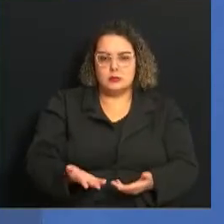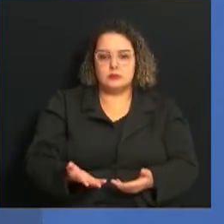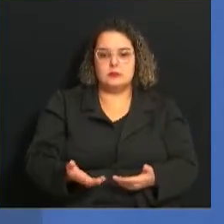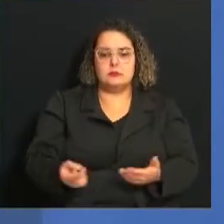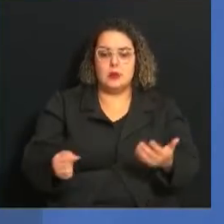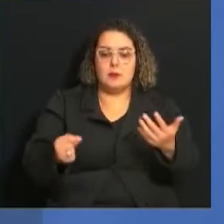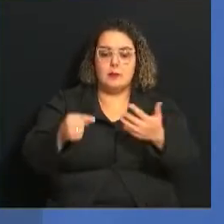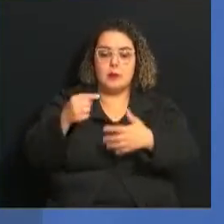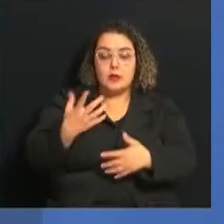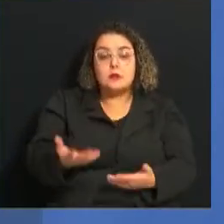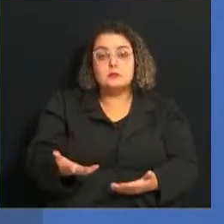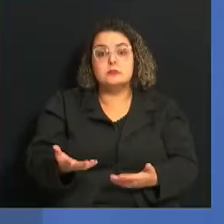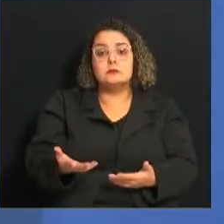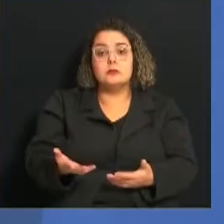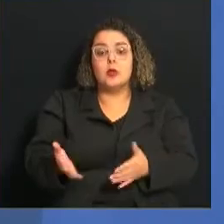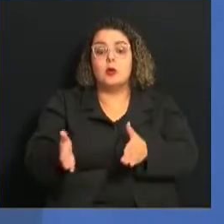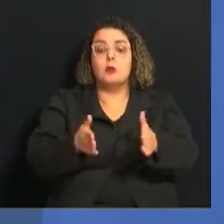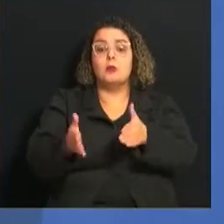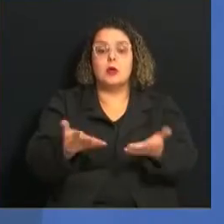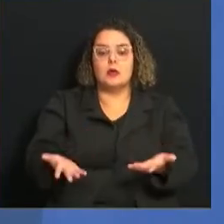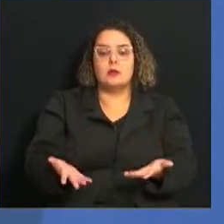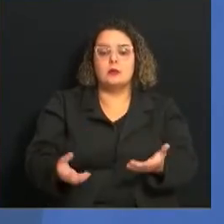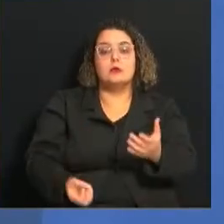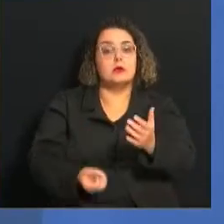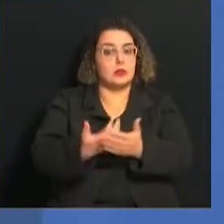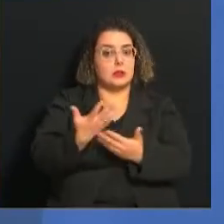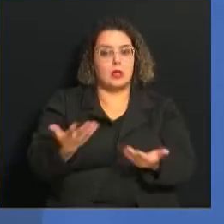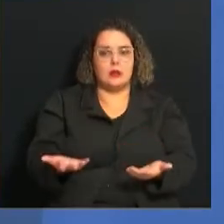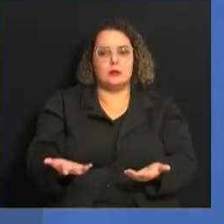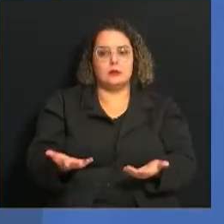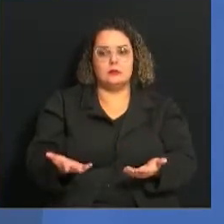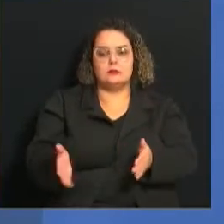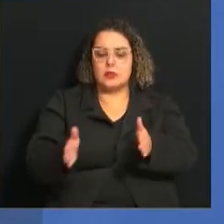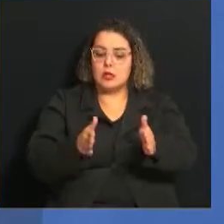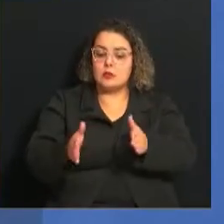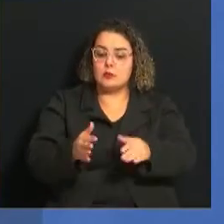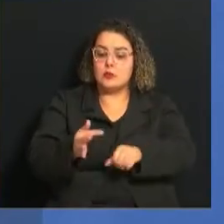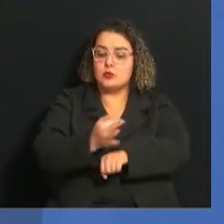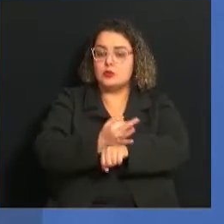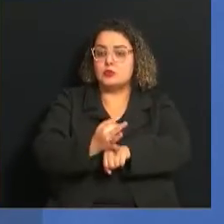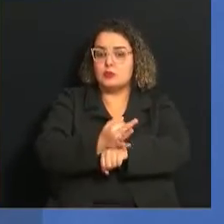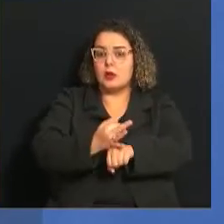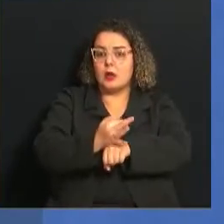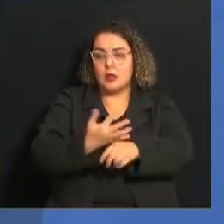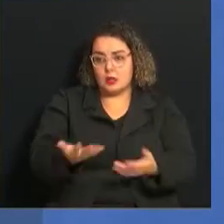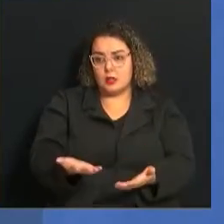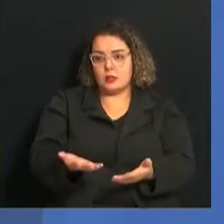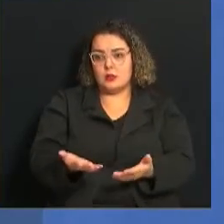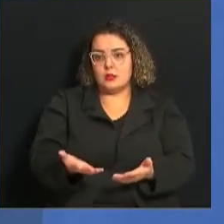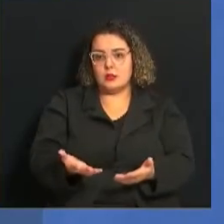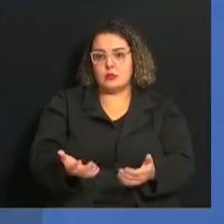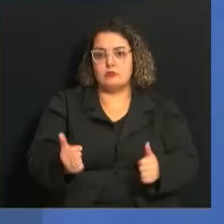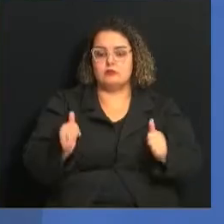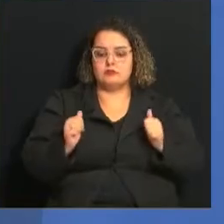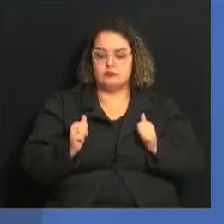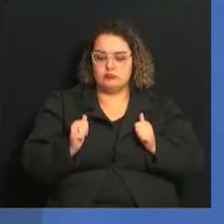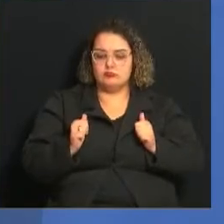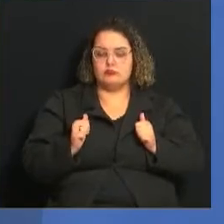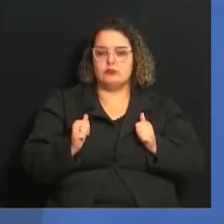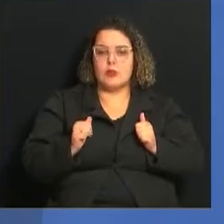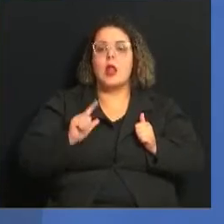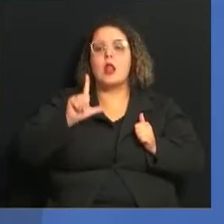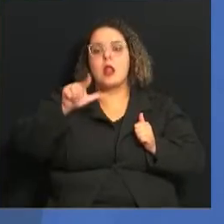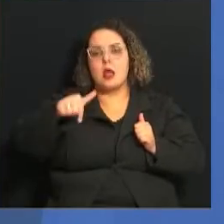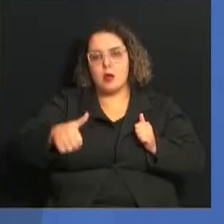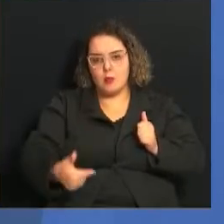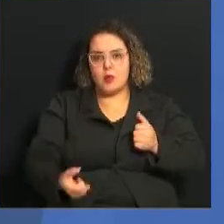a partir do momento em que ela for constituída, ou seja, esse período de recesso, provavelmente, ele fica estagnado dentro desses